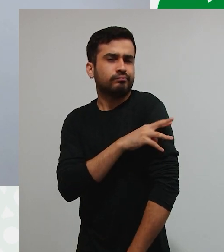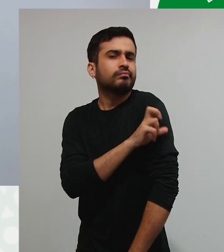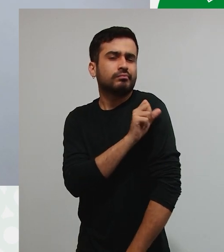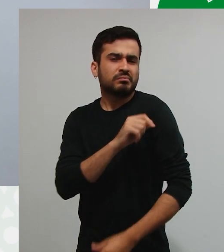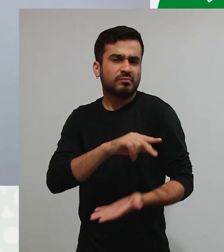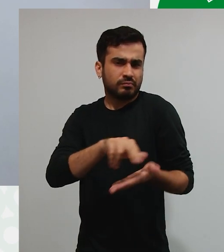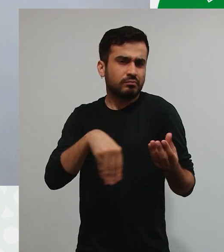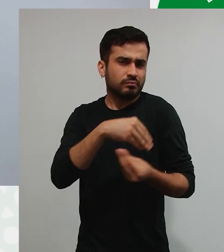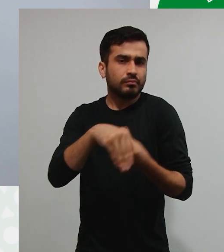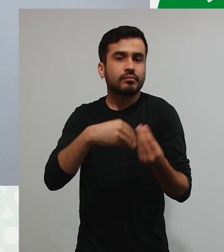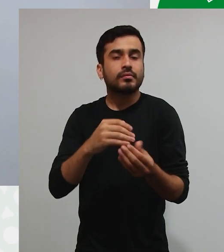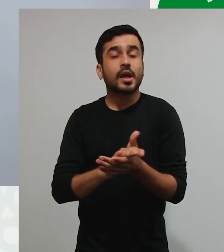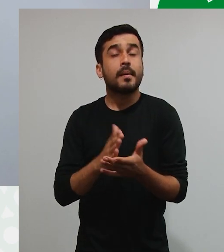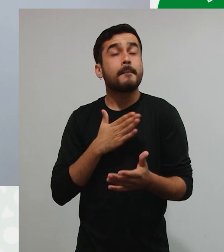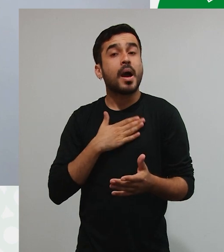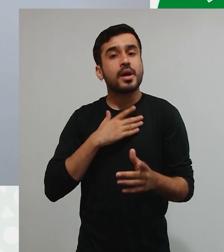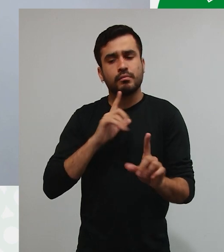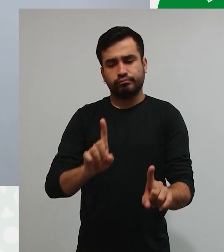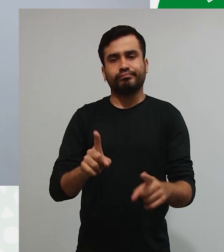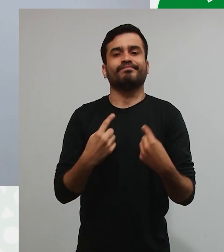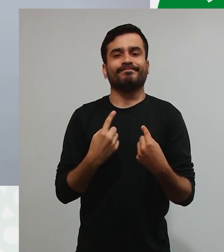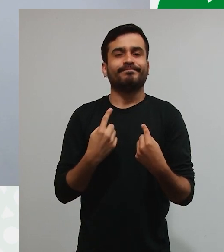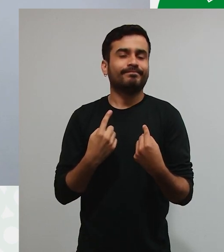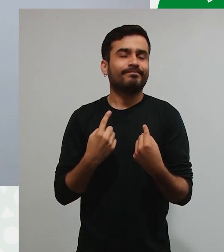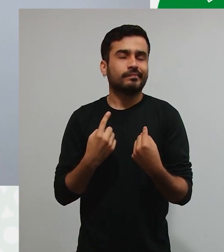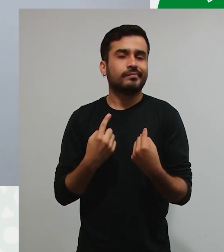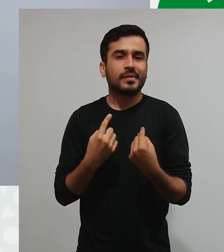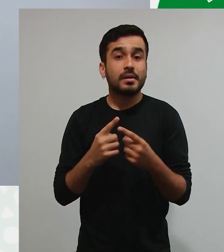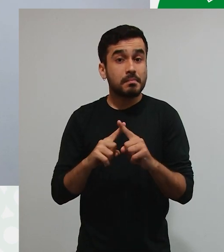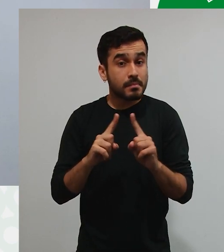que também era professora, meu pai.